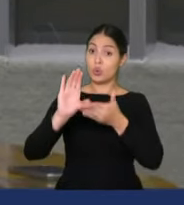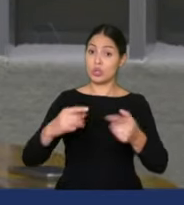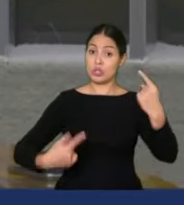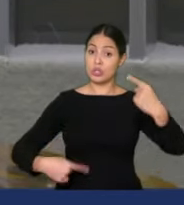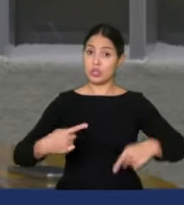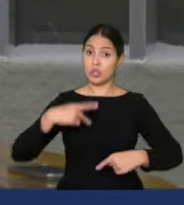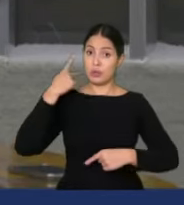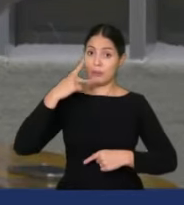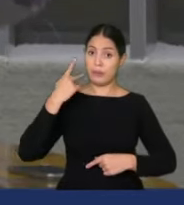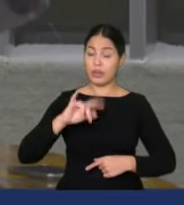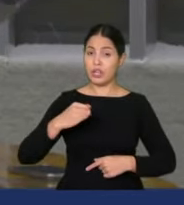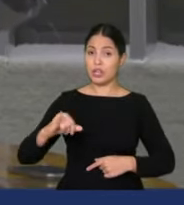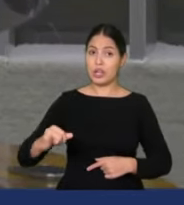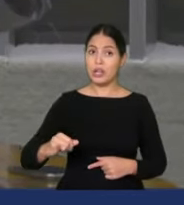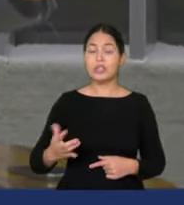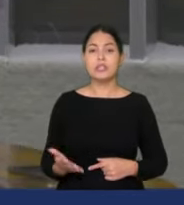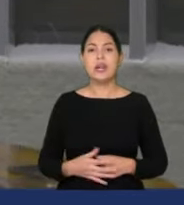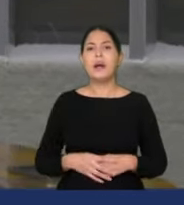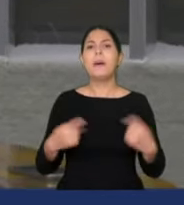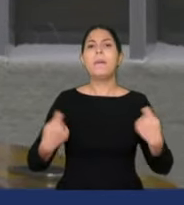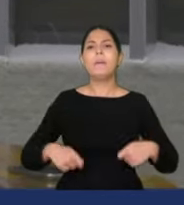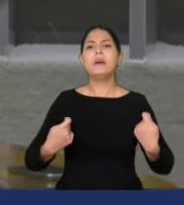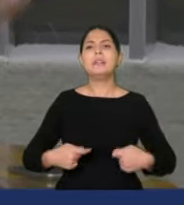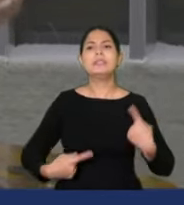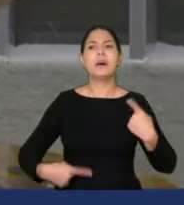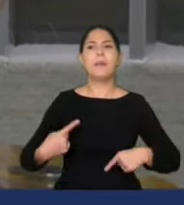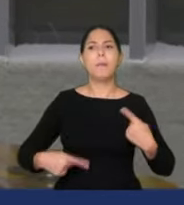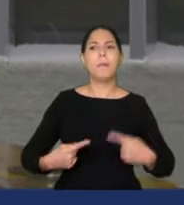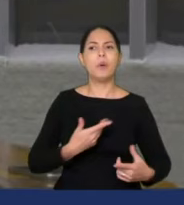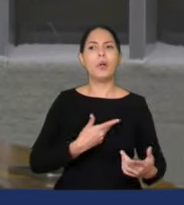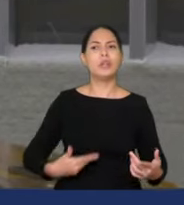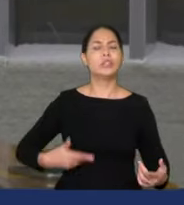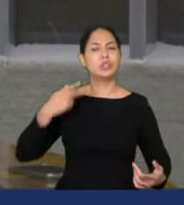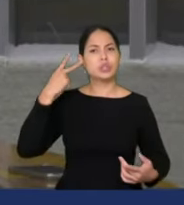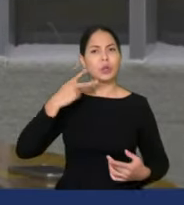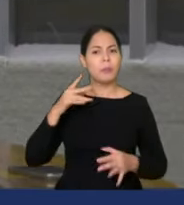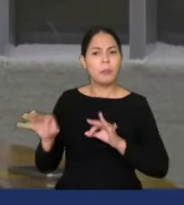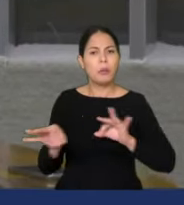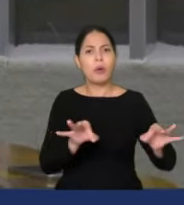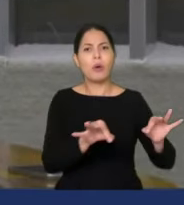Energética, que deveria formular política pública, não faz absolutamente nada.